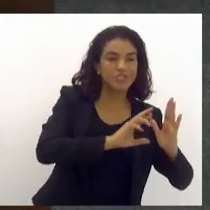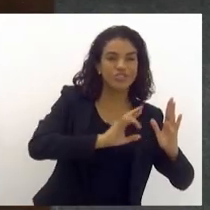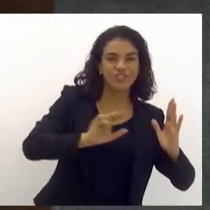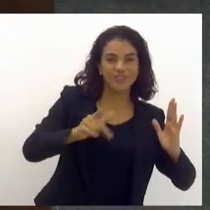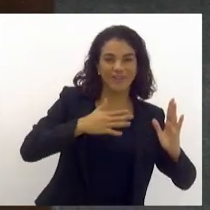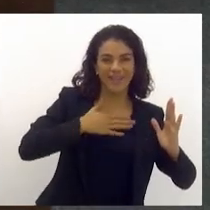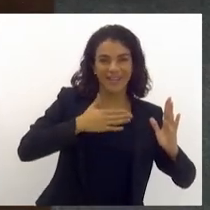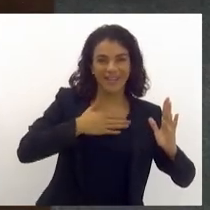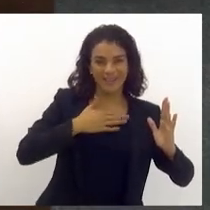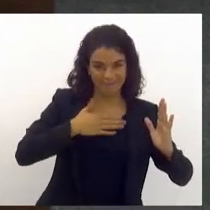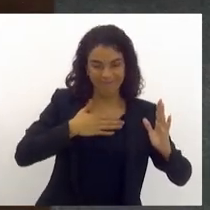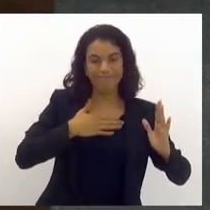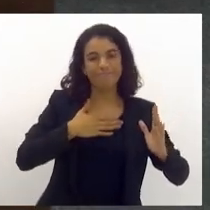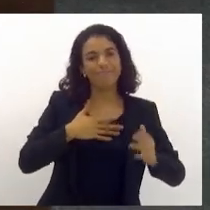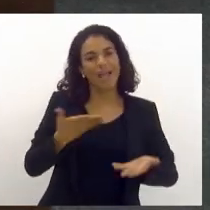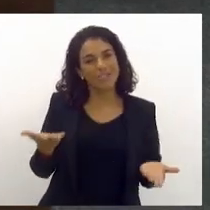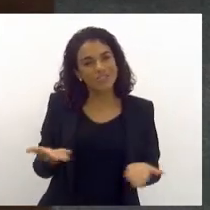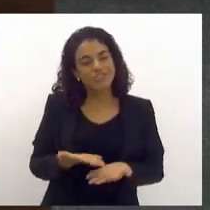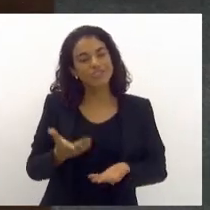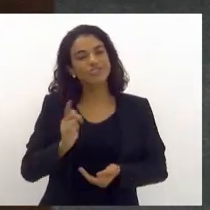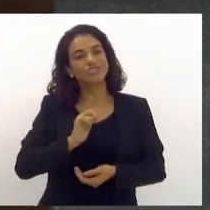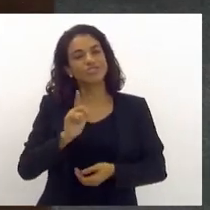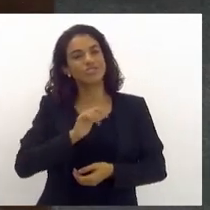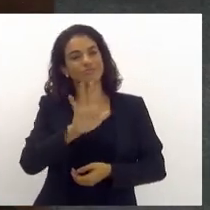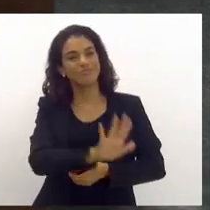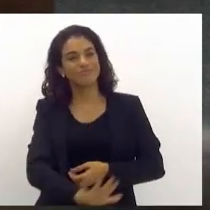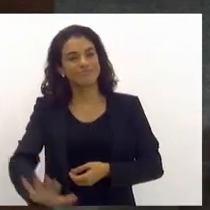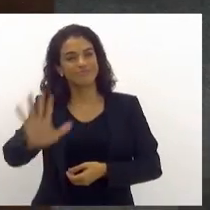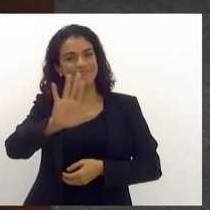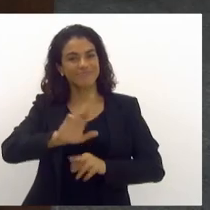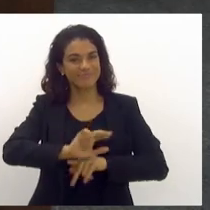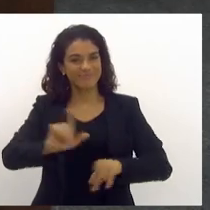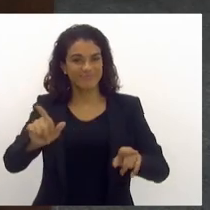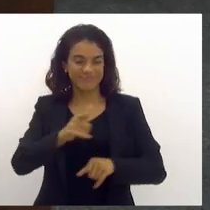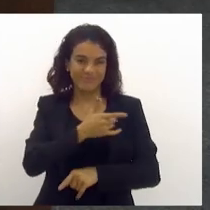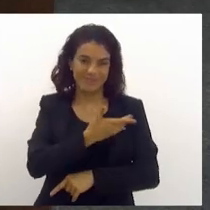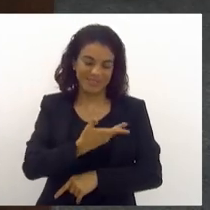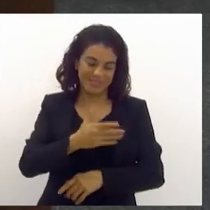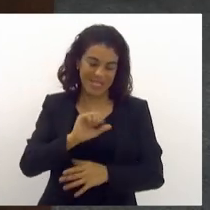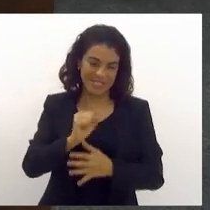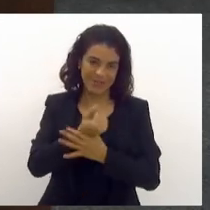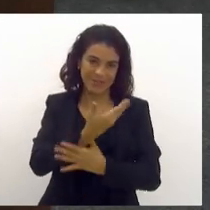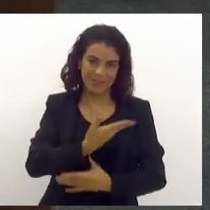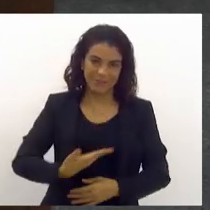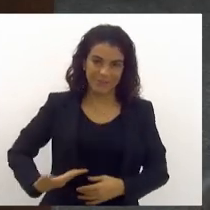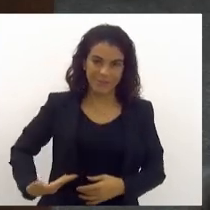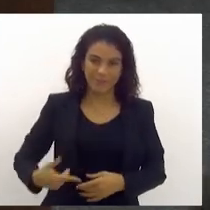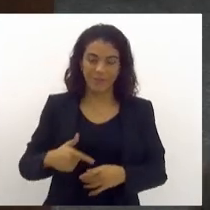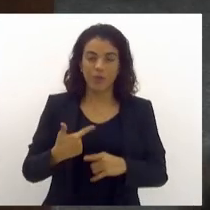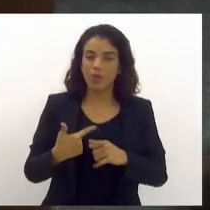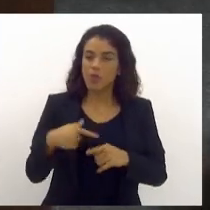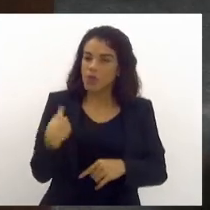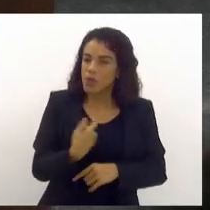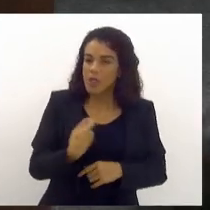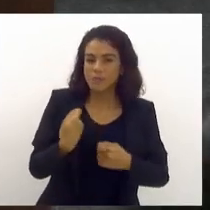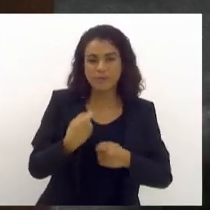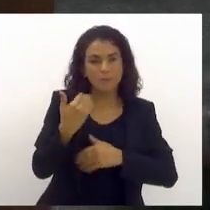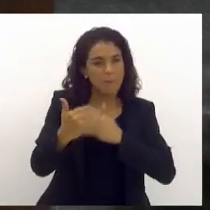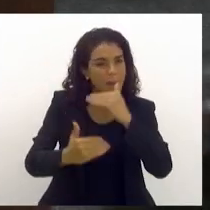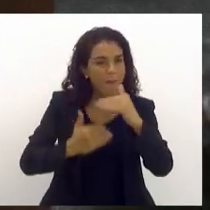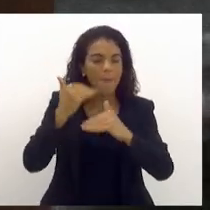a gente tem hoje, a gente teria um cenário diferente na segurança pública, porque nós precisamos avançar